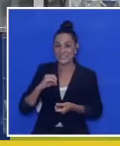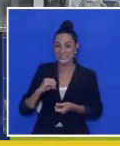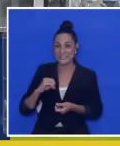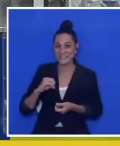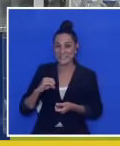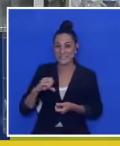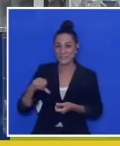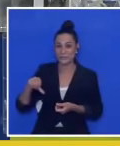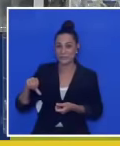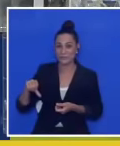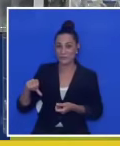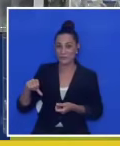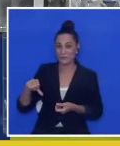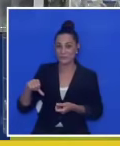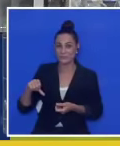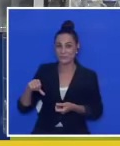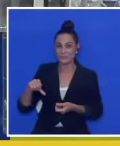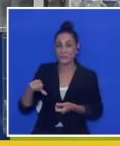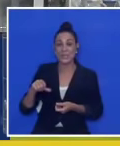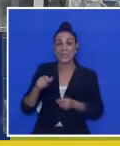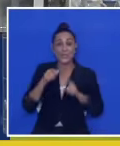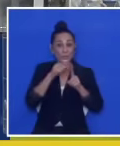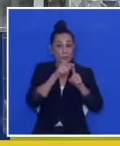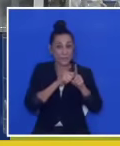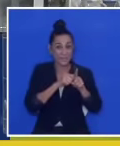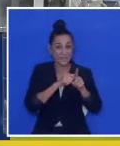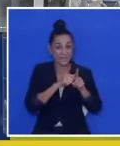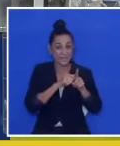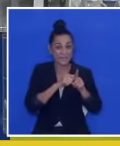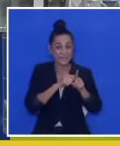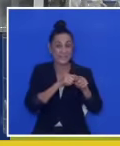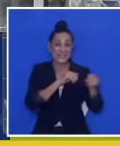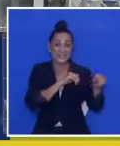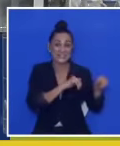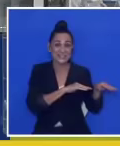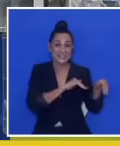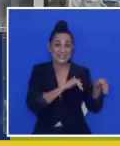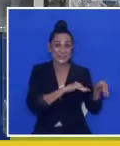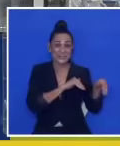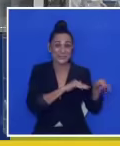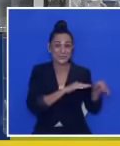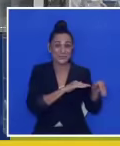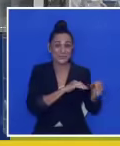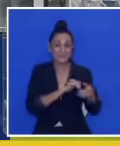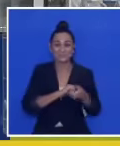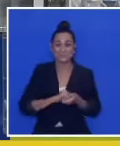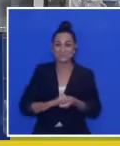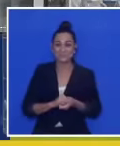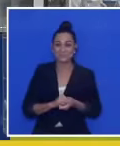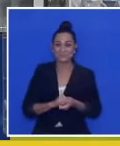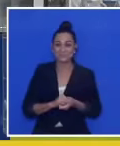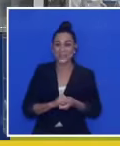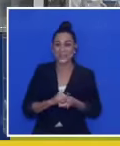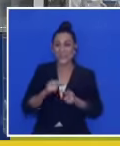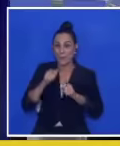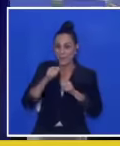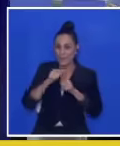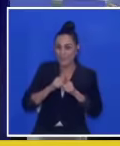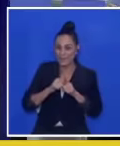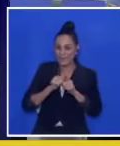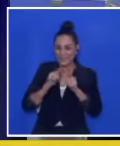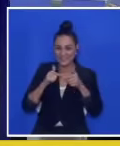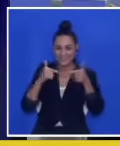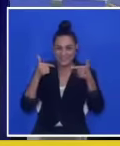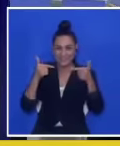09. Laranja 09. E o mês correspondente é setembro. Setembro é o mês da